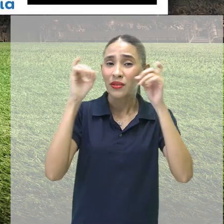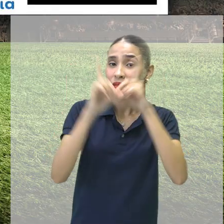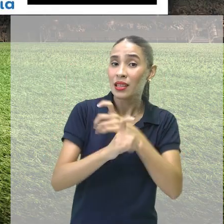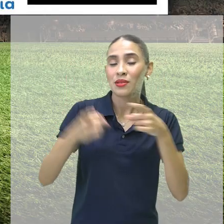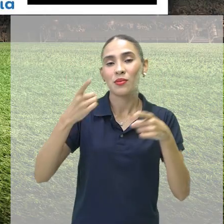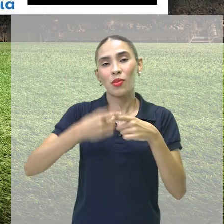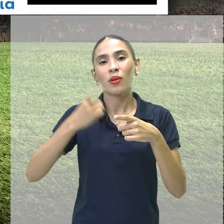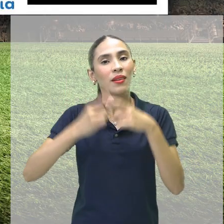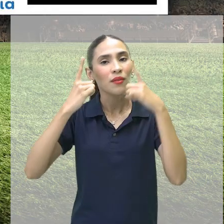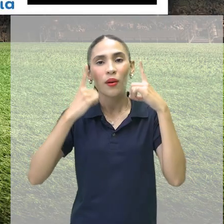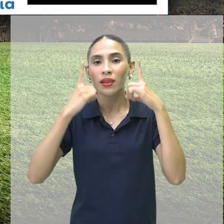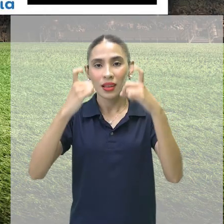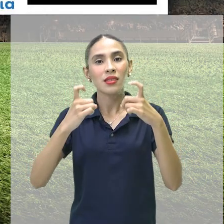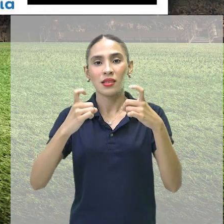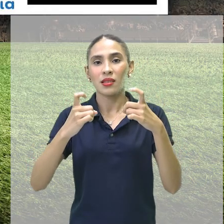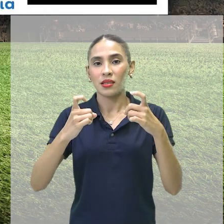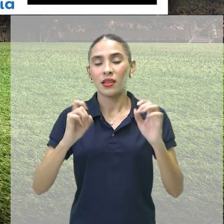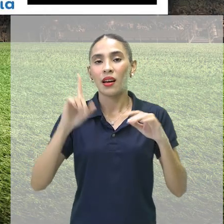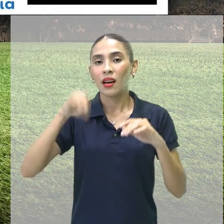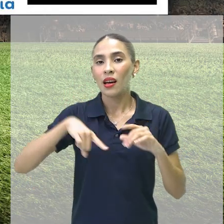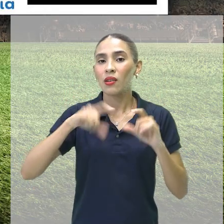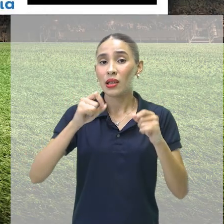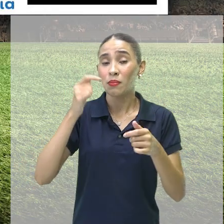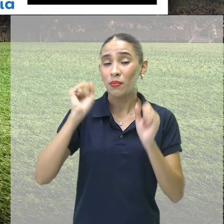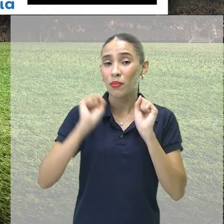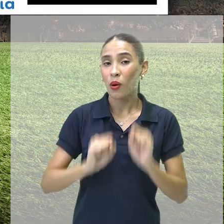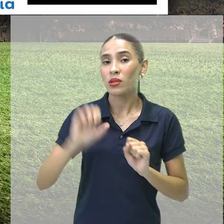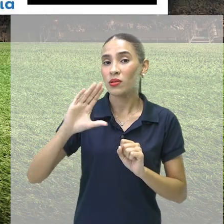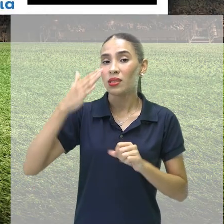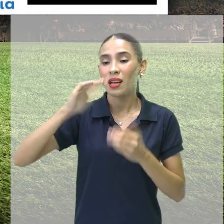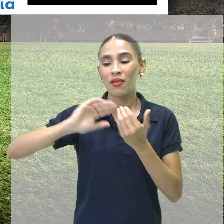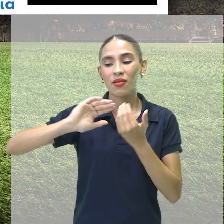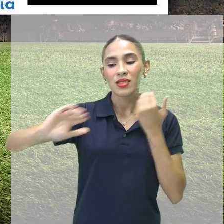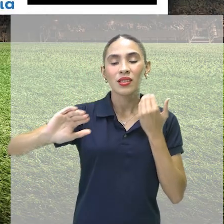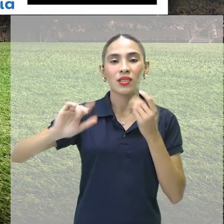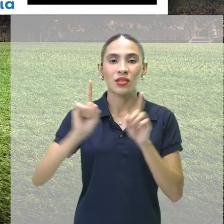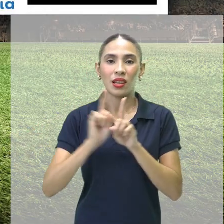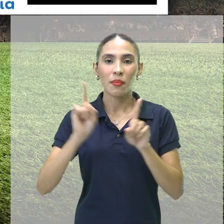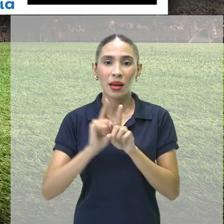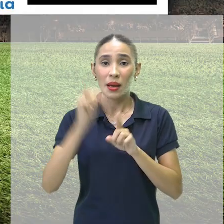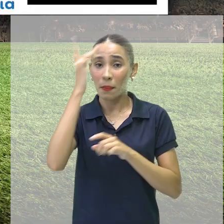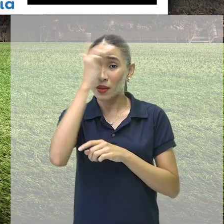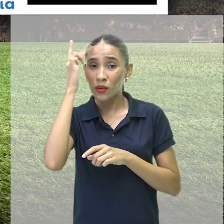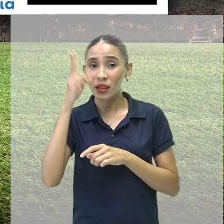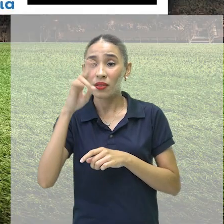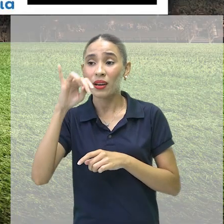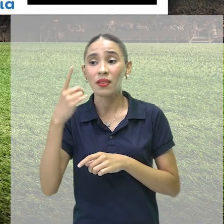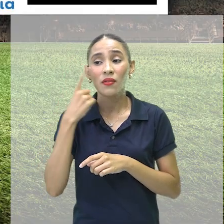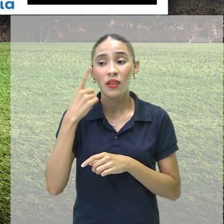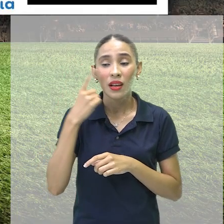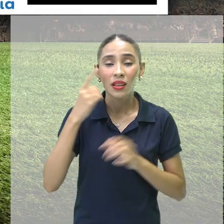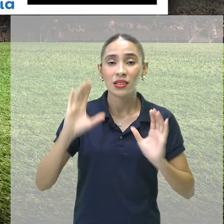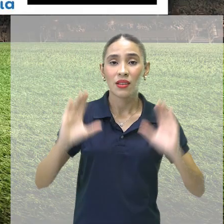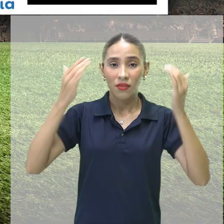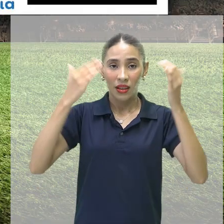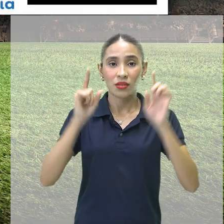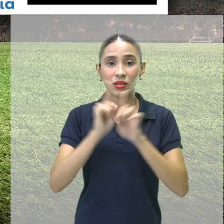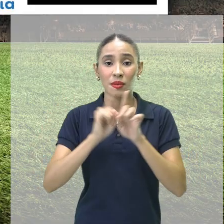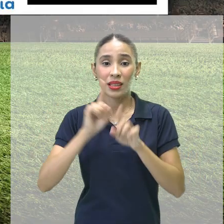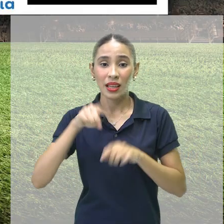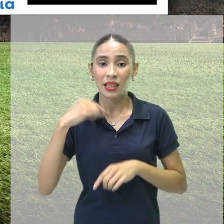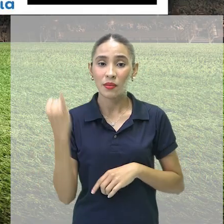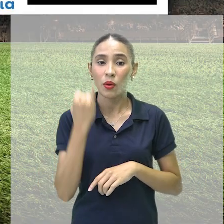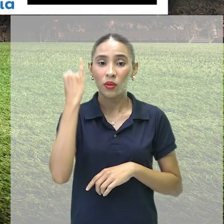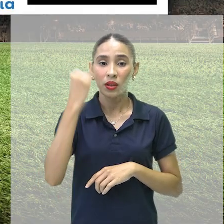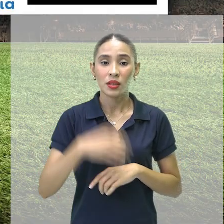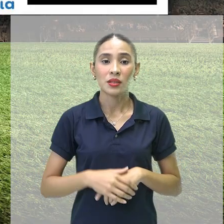disso, né? Que a violência ela pode acabar afastando, né, o espectador desses eventos tão importantes